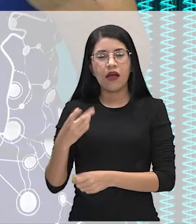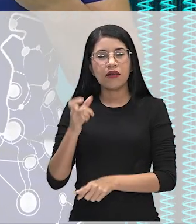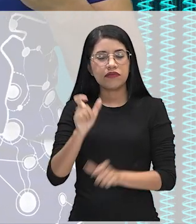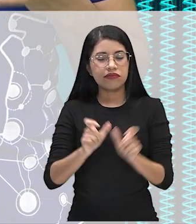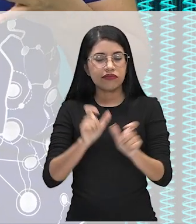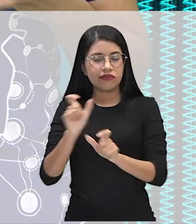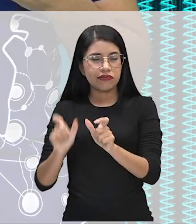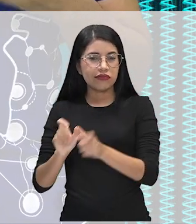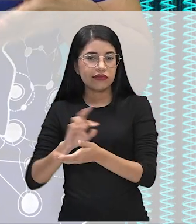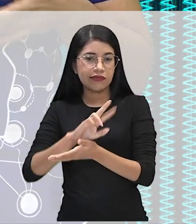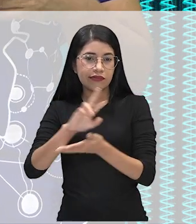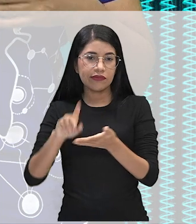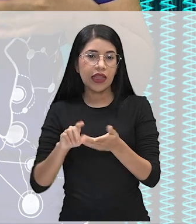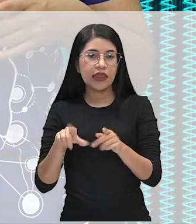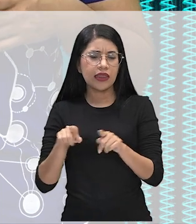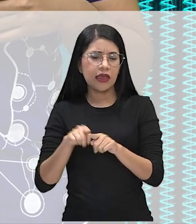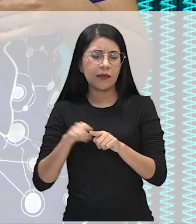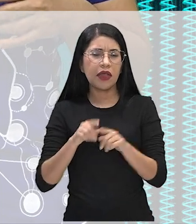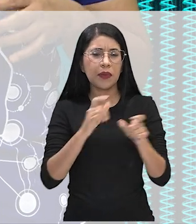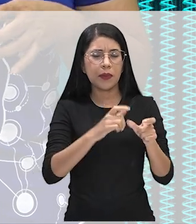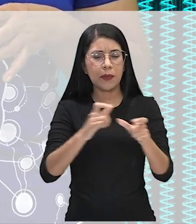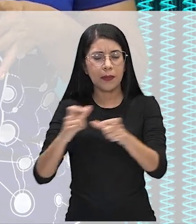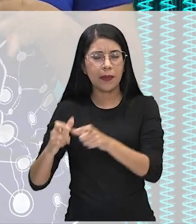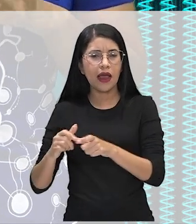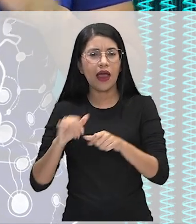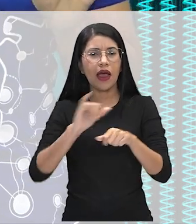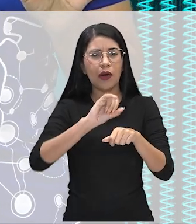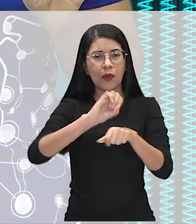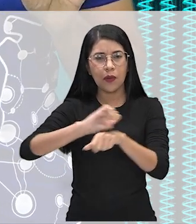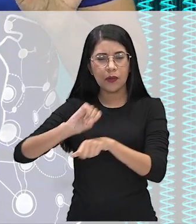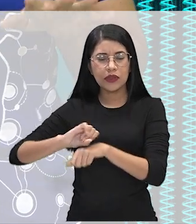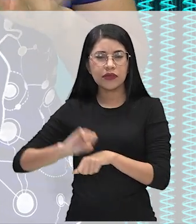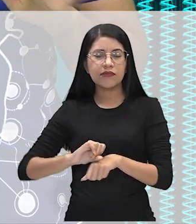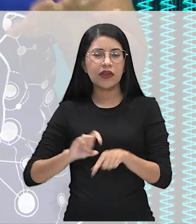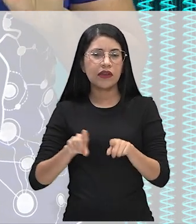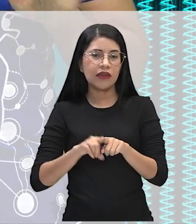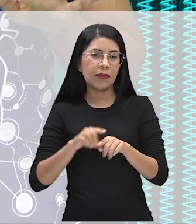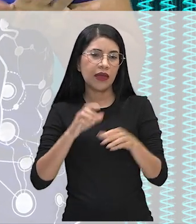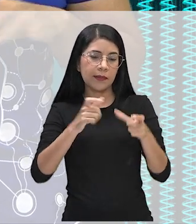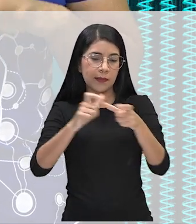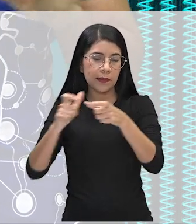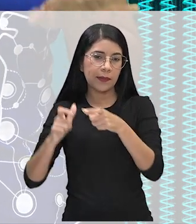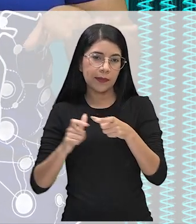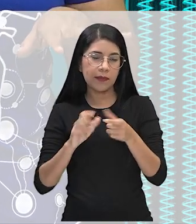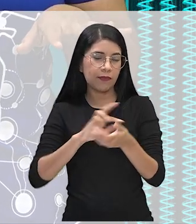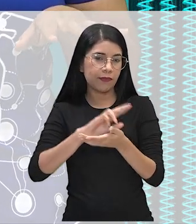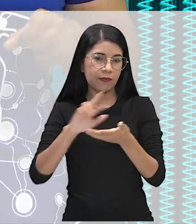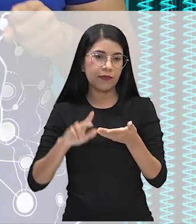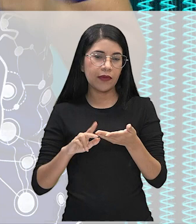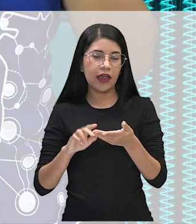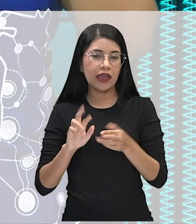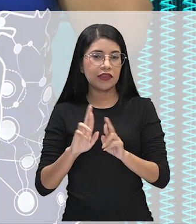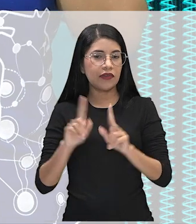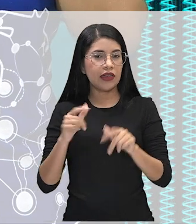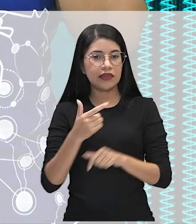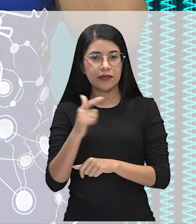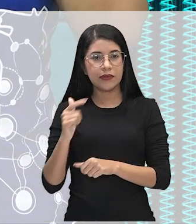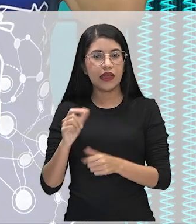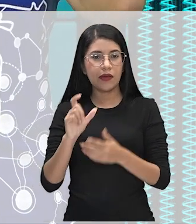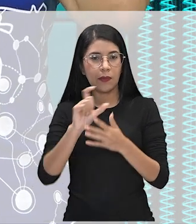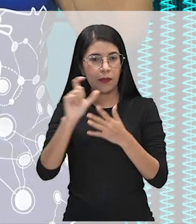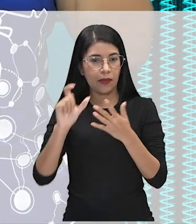tudo. Pessoas, lugares, objetos, animais, planetas, ok? Não tem diferença. E they para plurais,